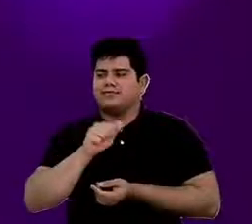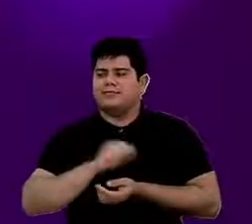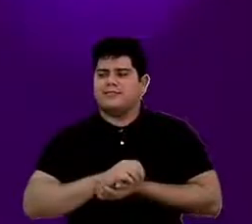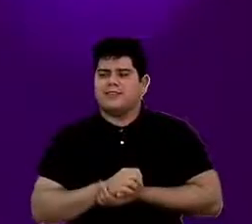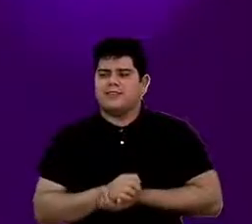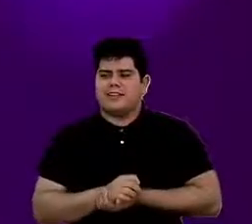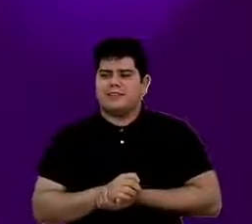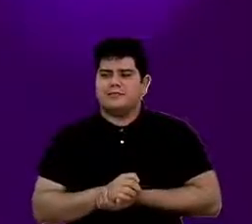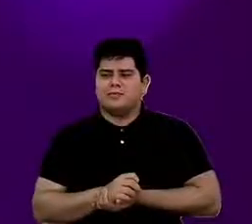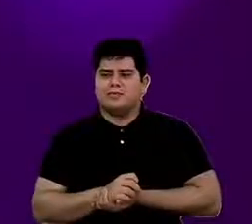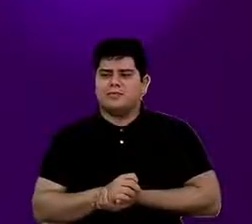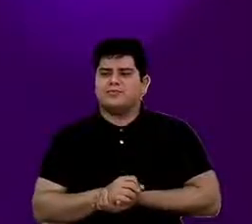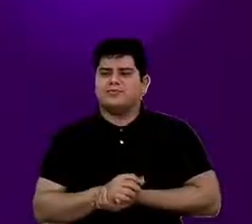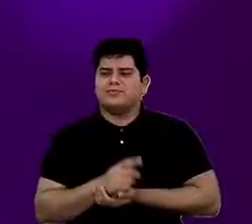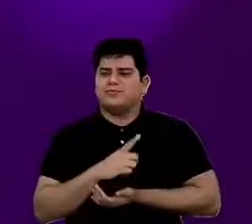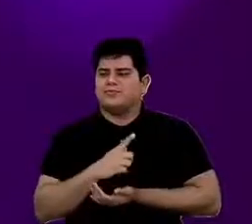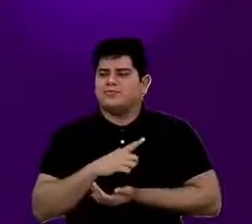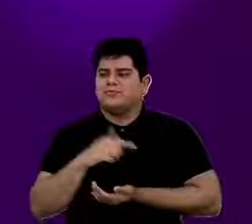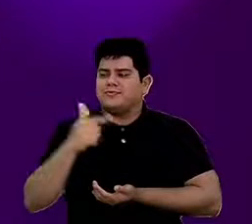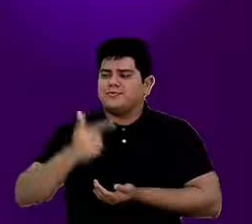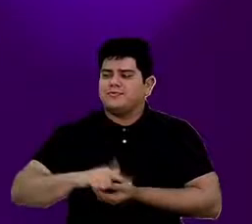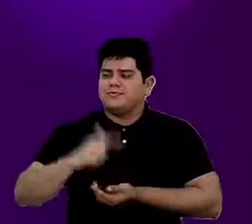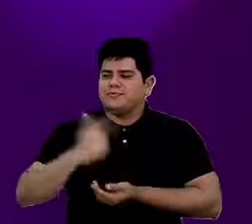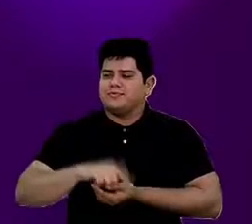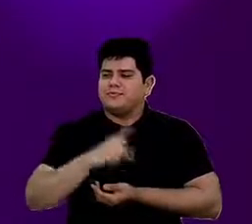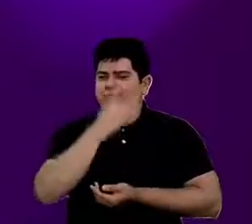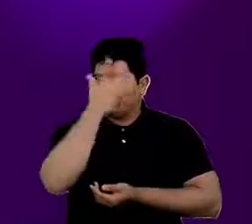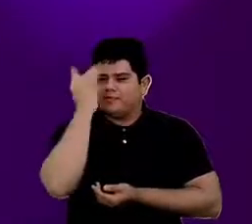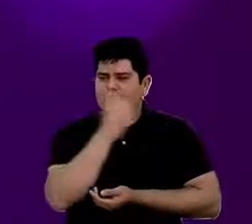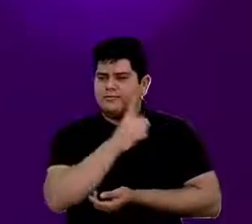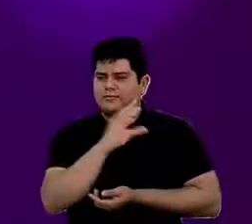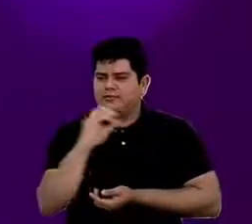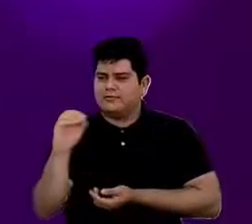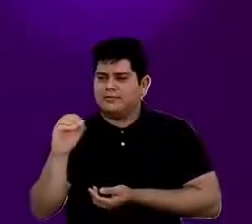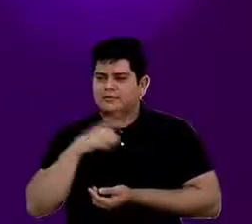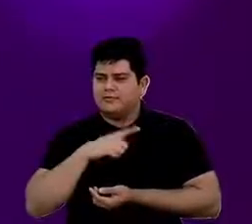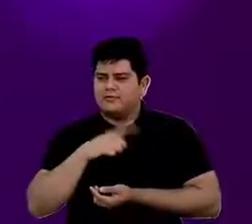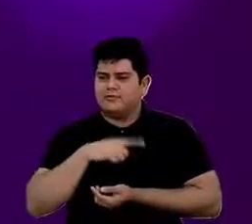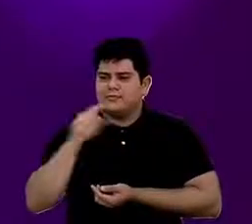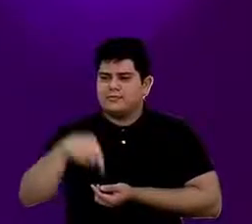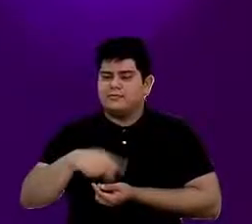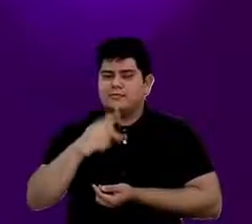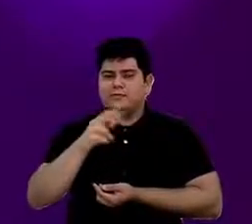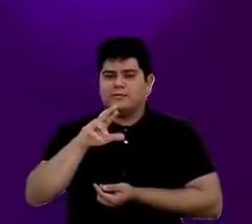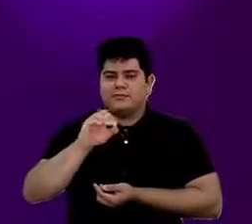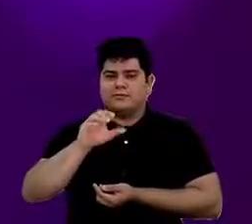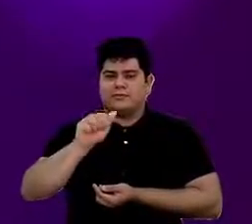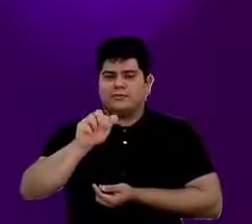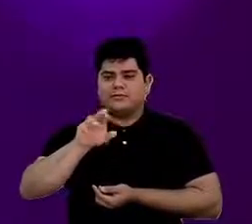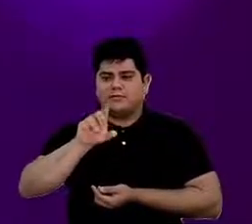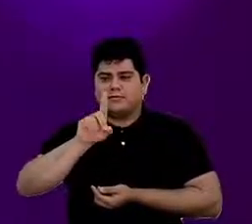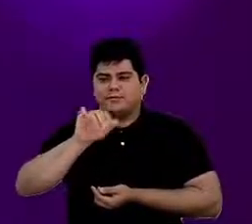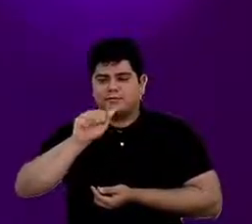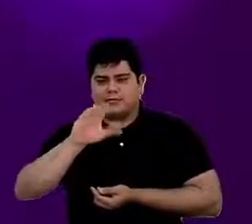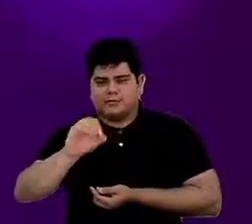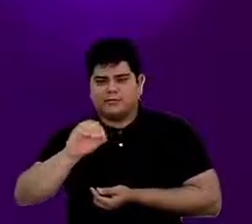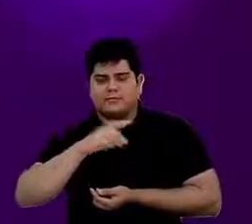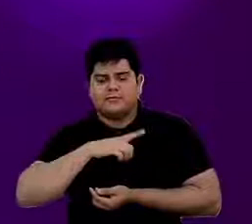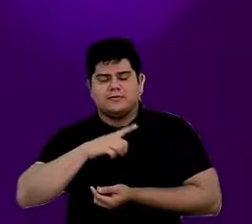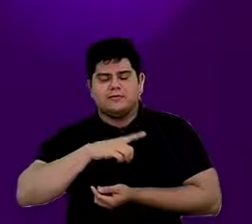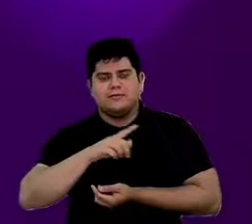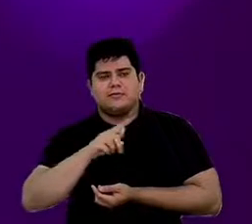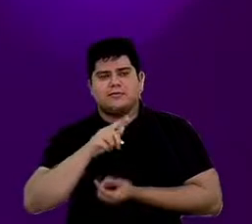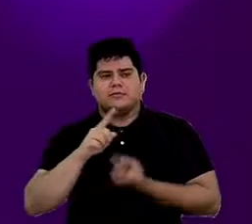feito muito, né? Já temos mais de 100 pacientes realizados aqui no Procardíaco também. Quando a captação é grau 2 ou